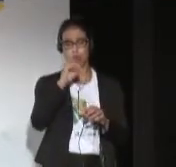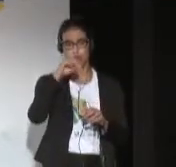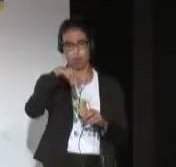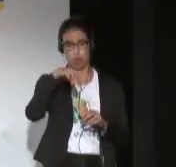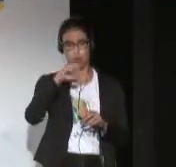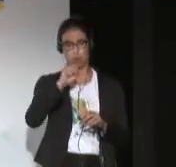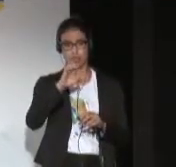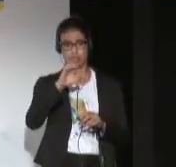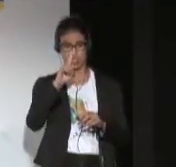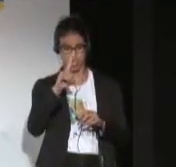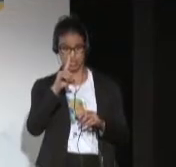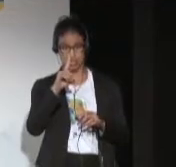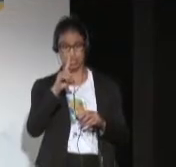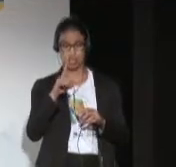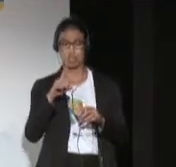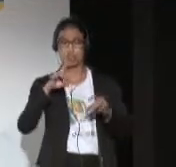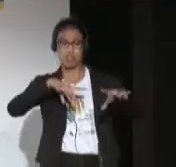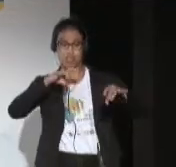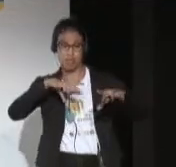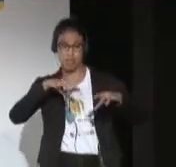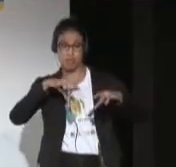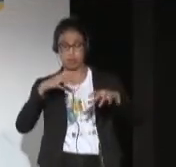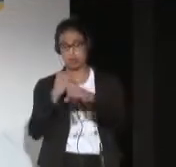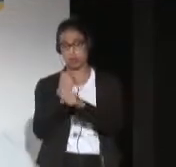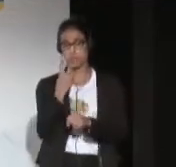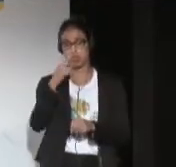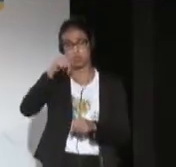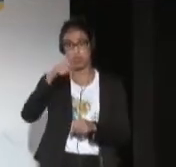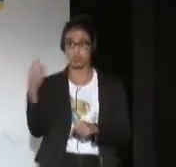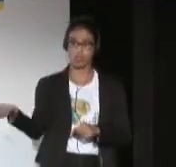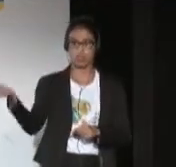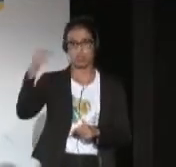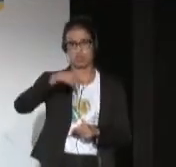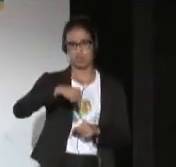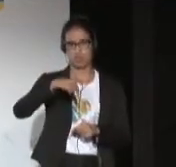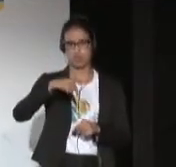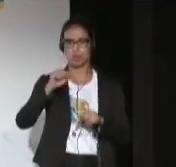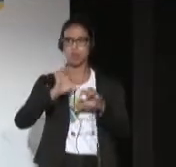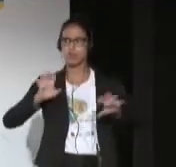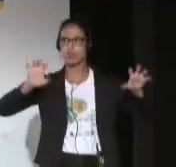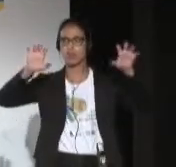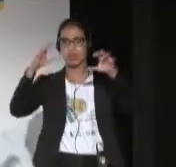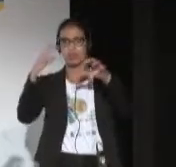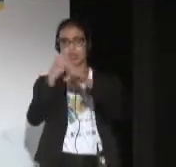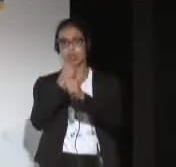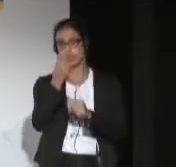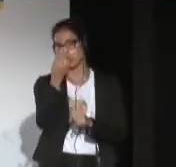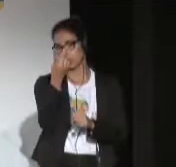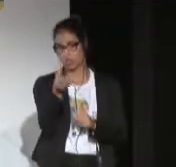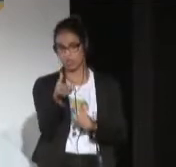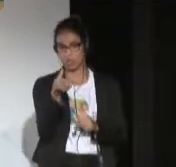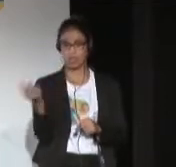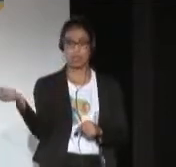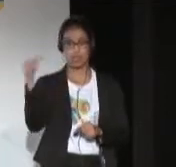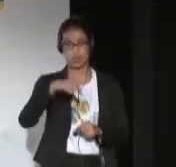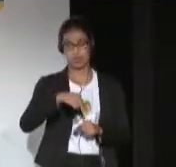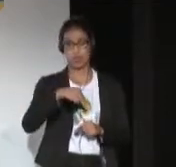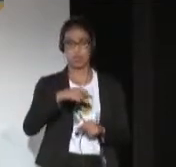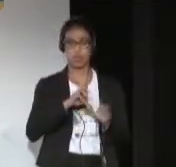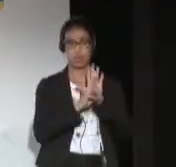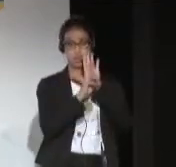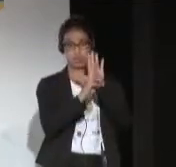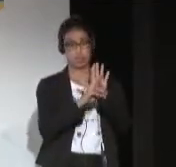vieram dos 27 diferentes estados do Brasil, na verdade, 26 estados do Distrito Federal, e eles estão aqui representando toda